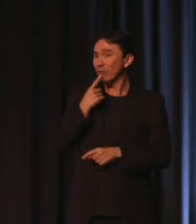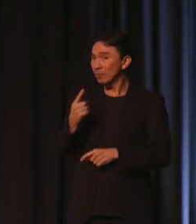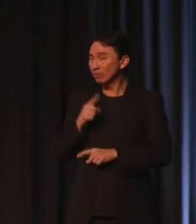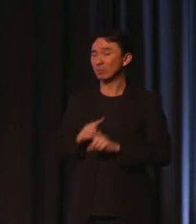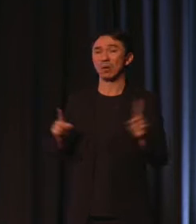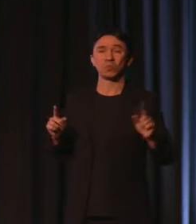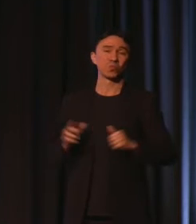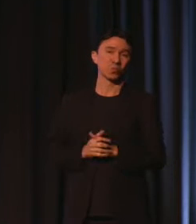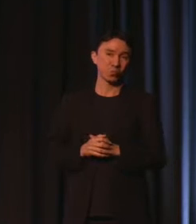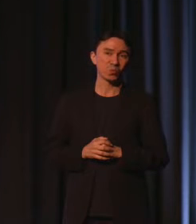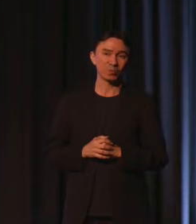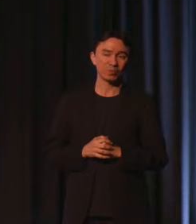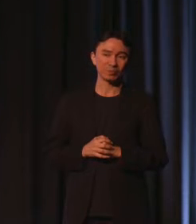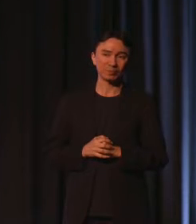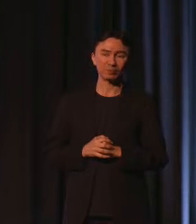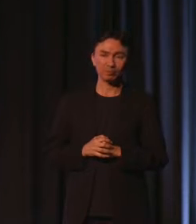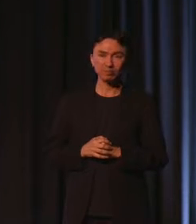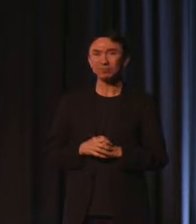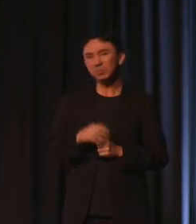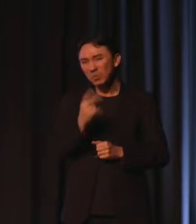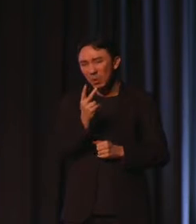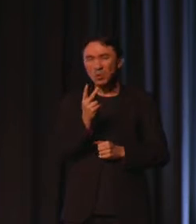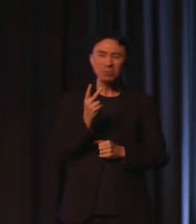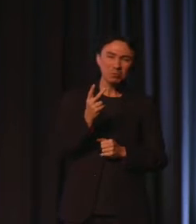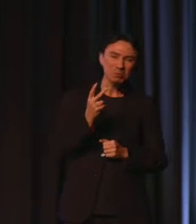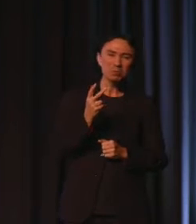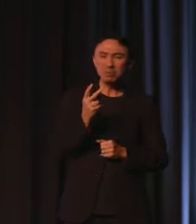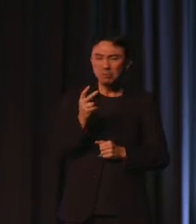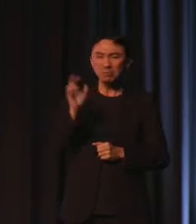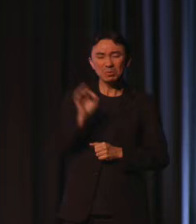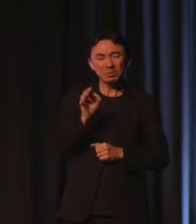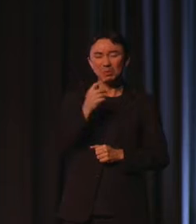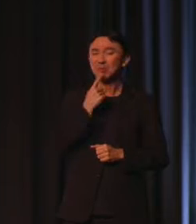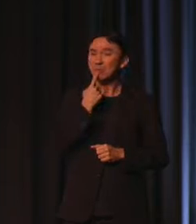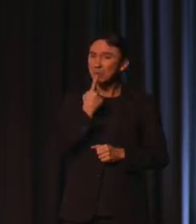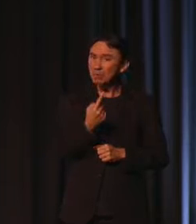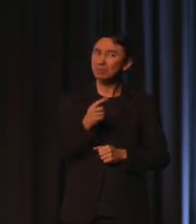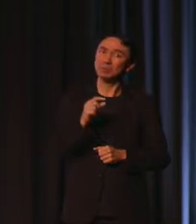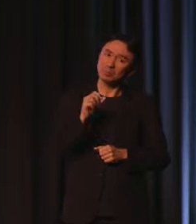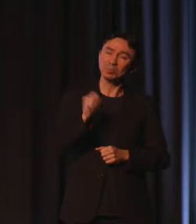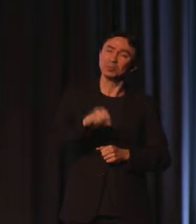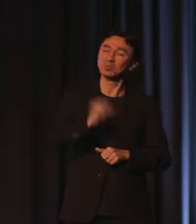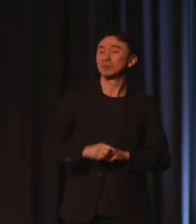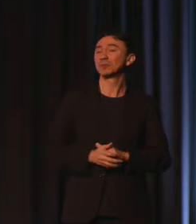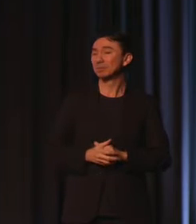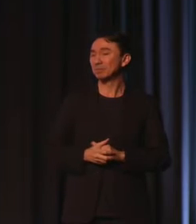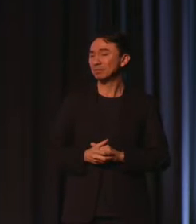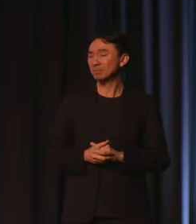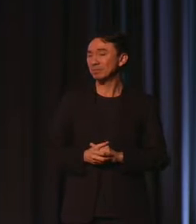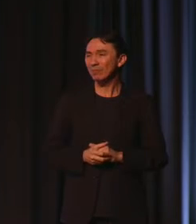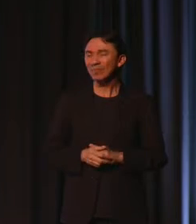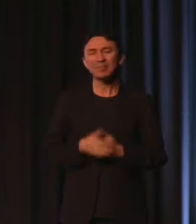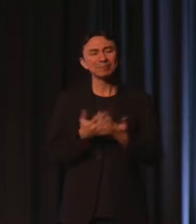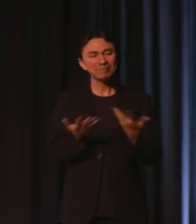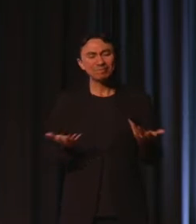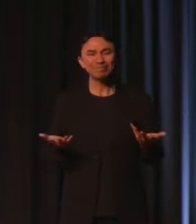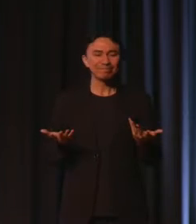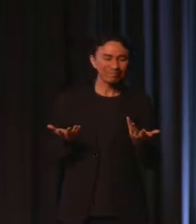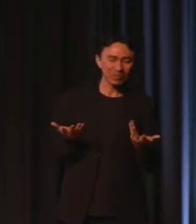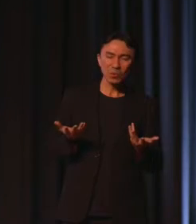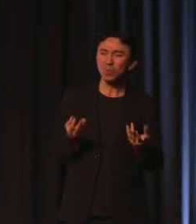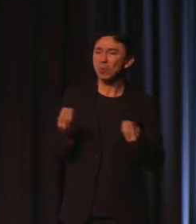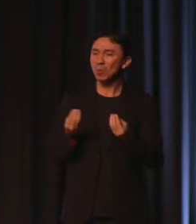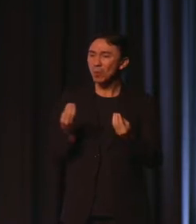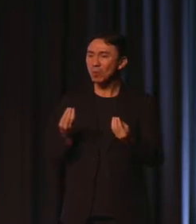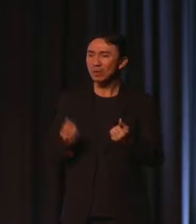sim, né? E aí a ideia é entender emocionalmente, né, o que significa conviver